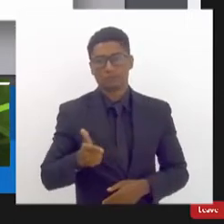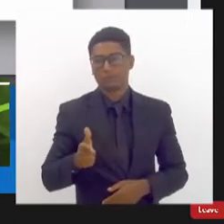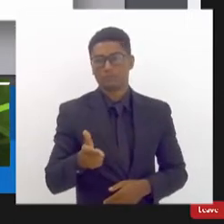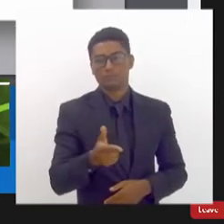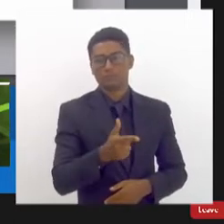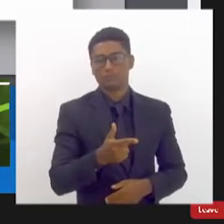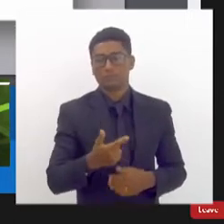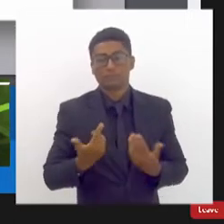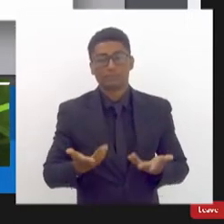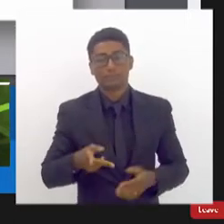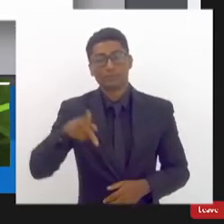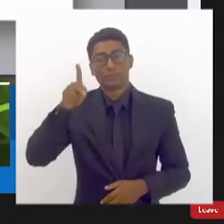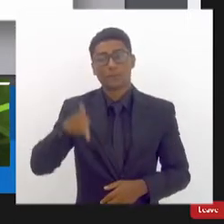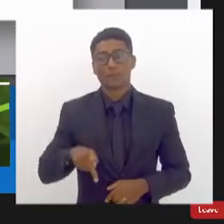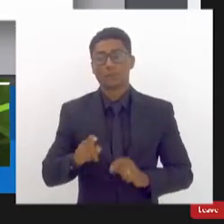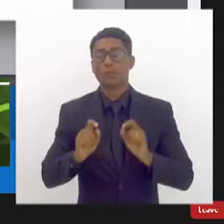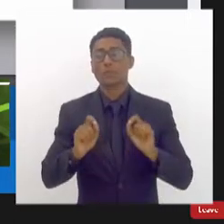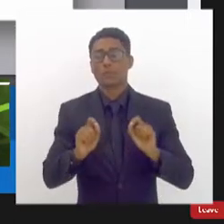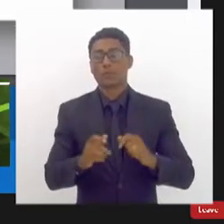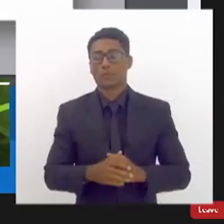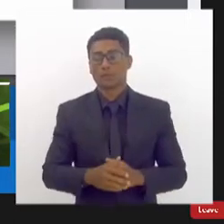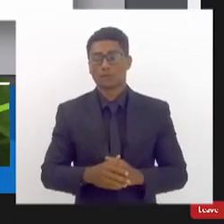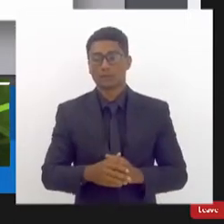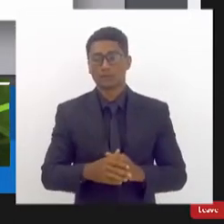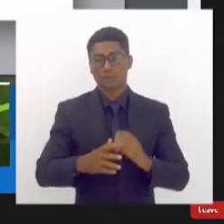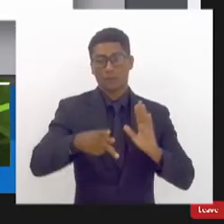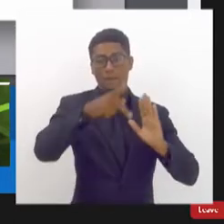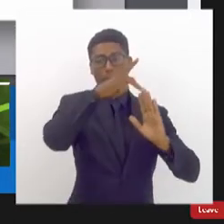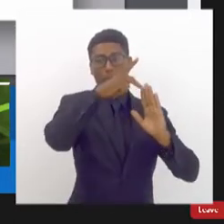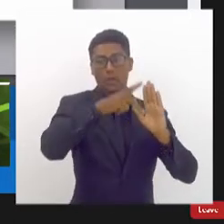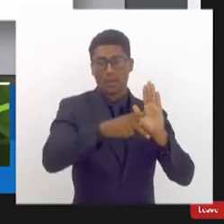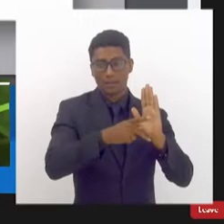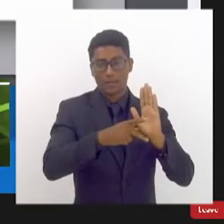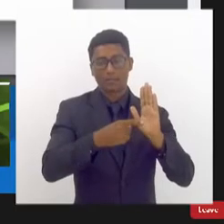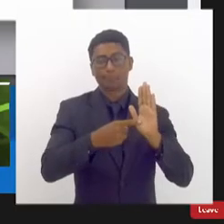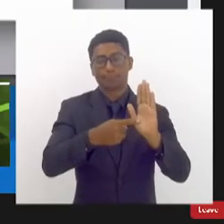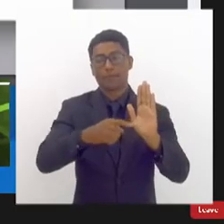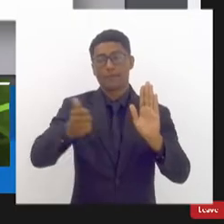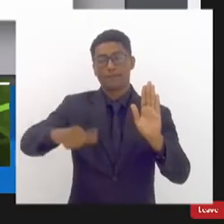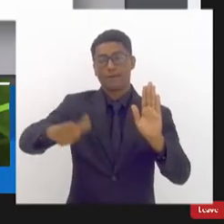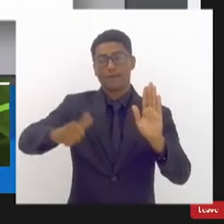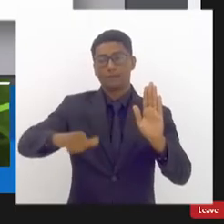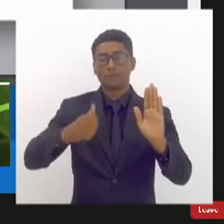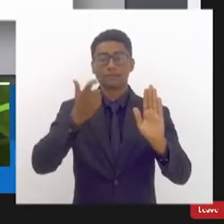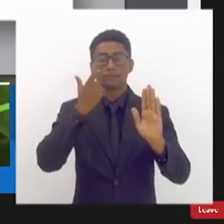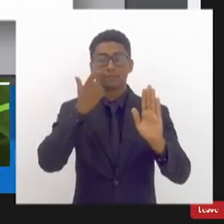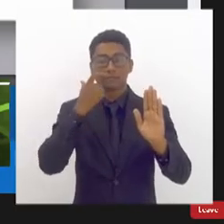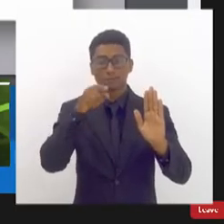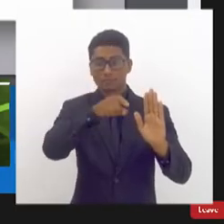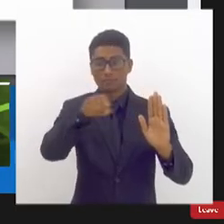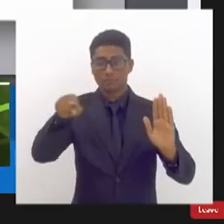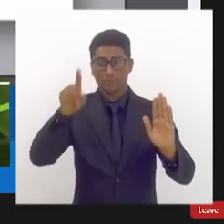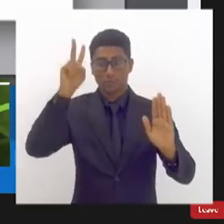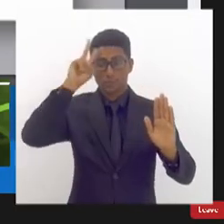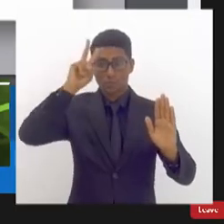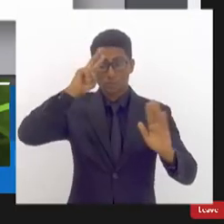presidência tem feito é publicar uma portaria de avaliação para que isso se agregue ao histórico profissional